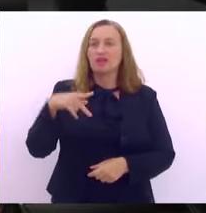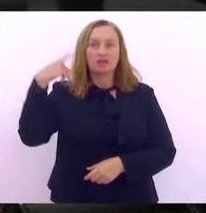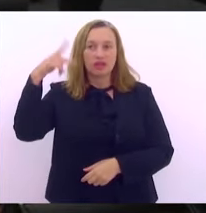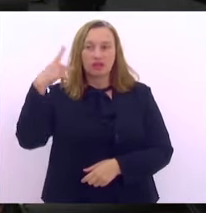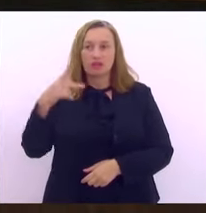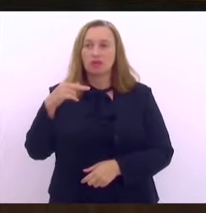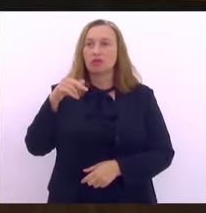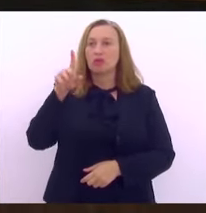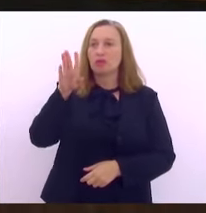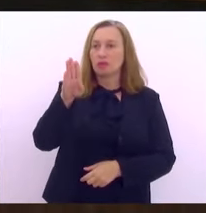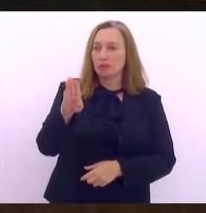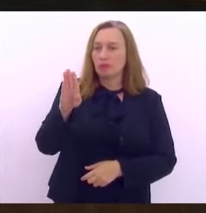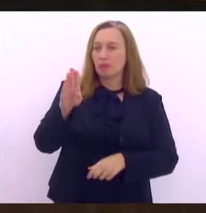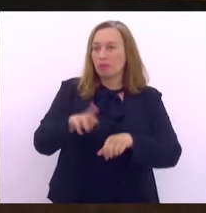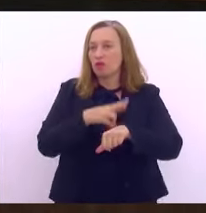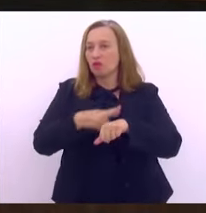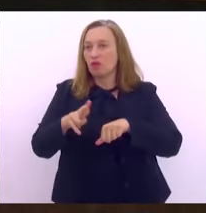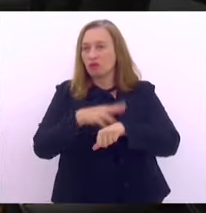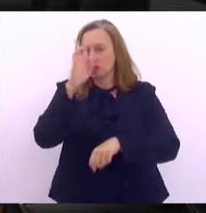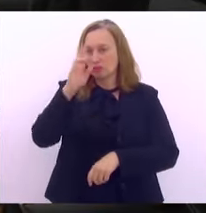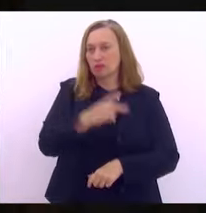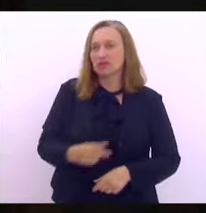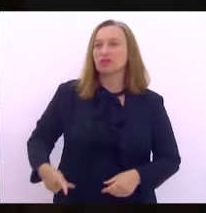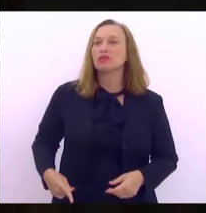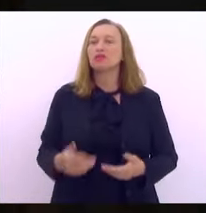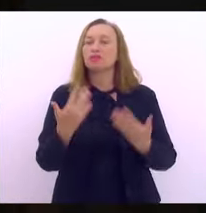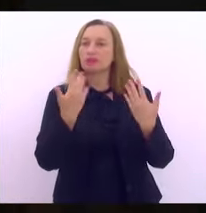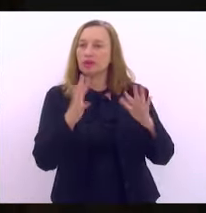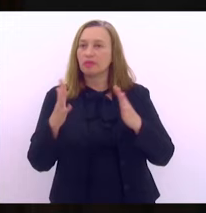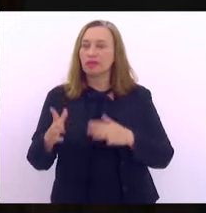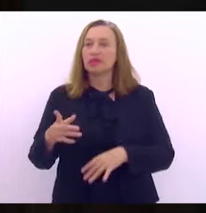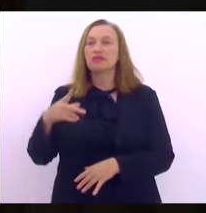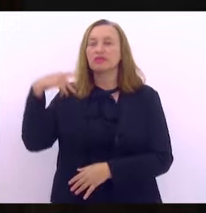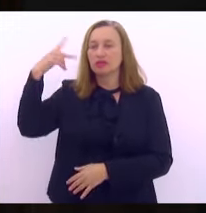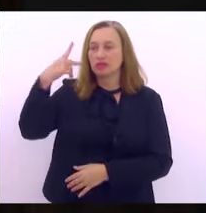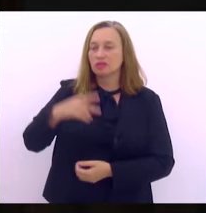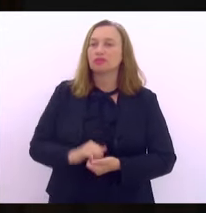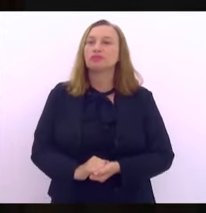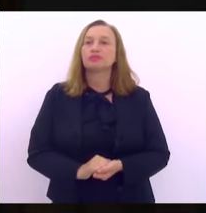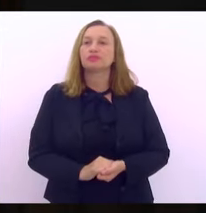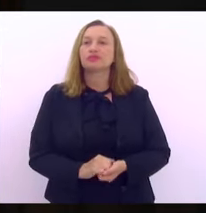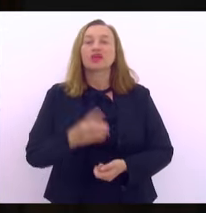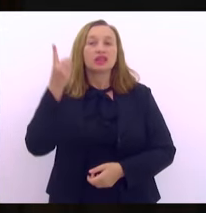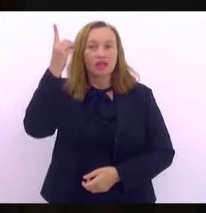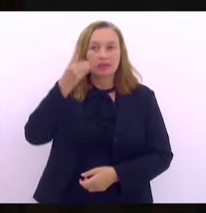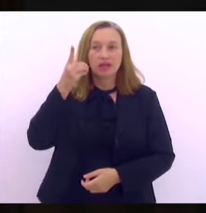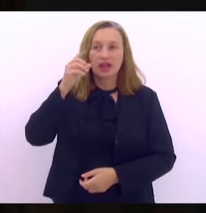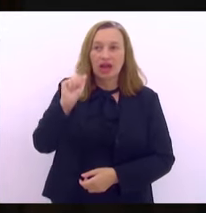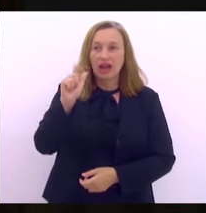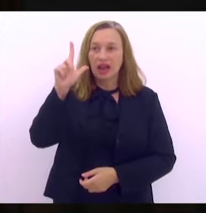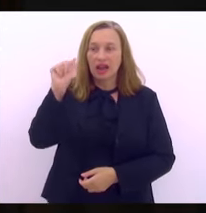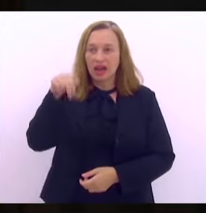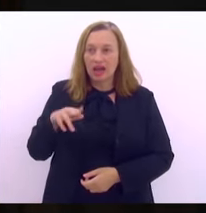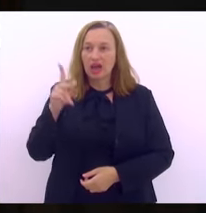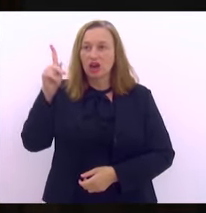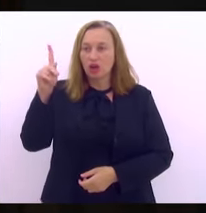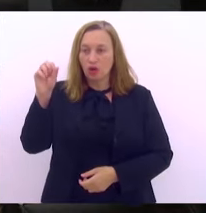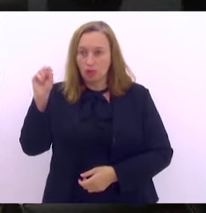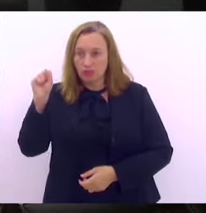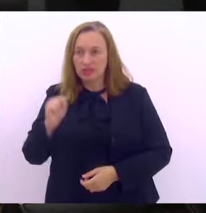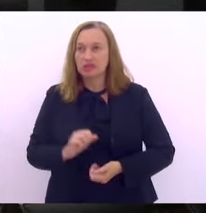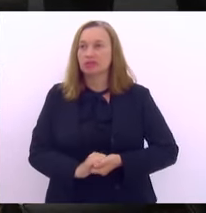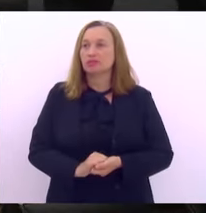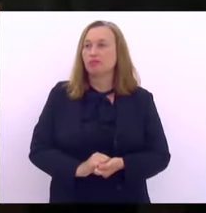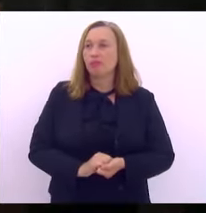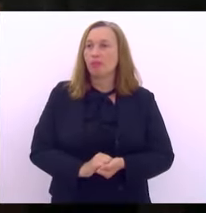Belford Roxo, Eduardo Araújo, presidente. Seja bem-vindo, vereador, a este parlamento. Deputado Alan Lopes, por favor. Senhor presidente